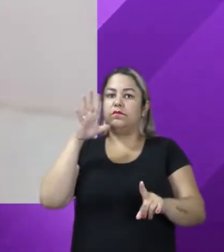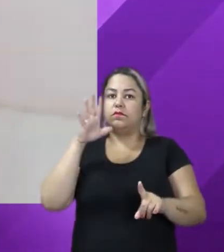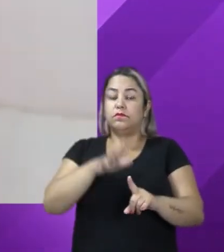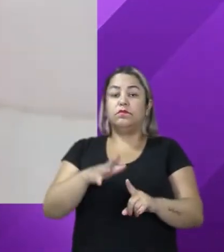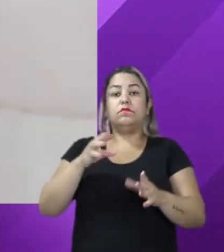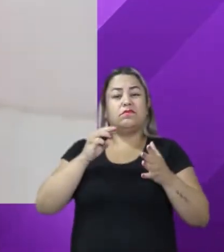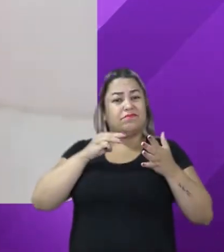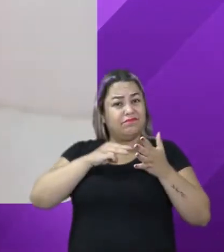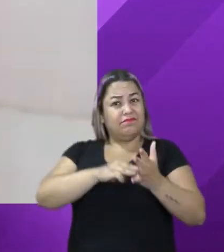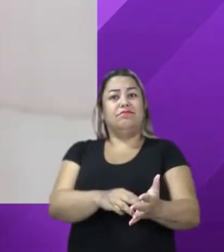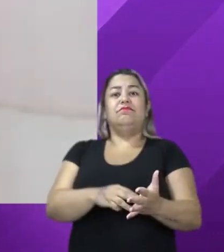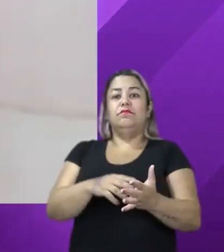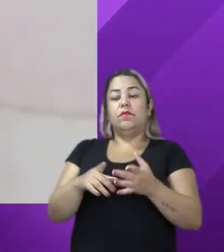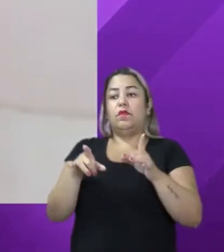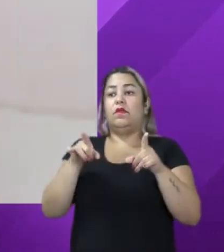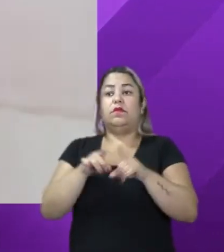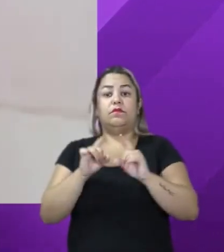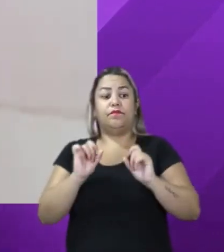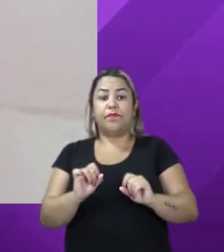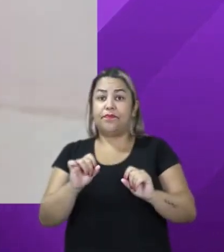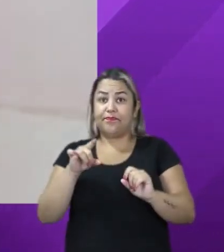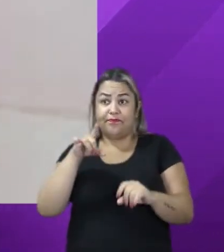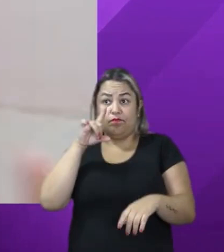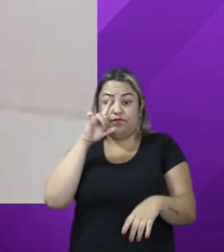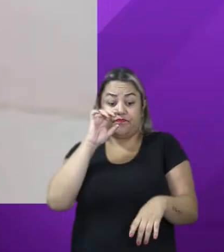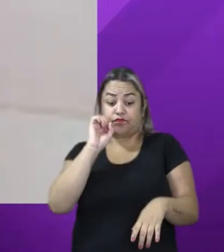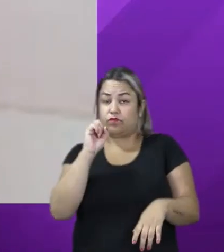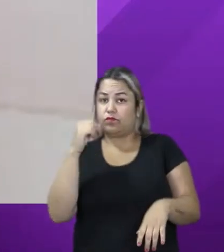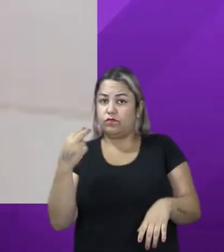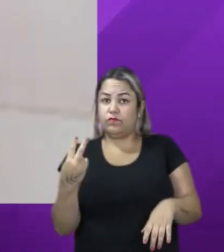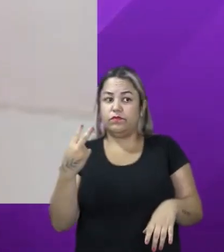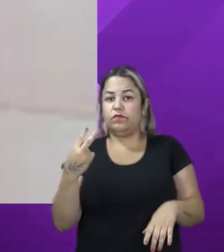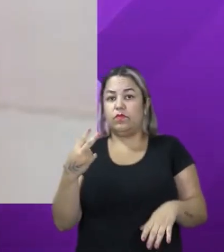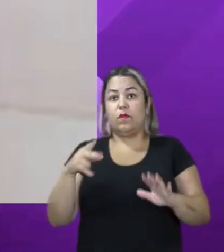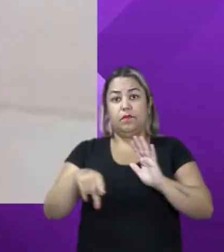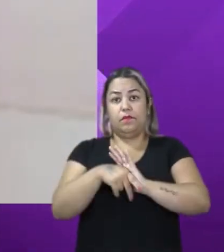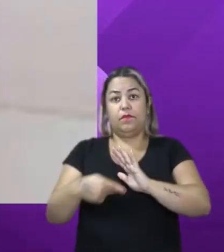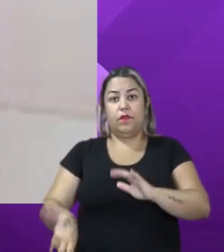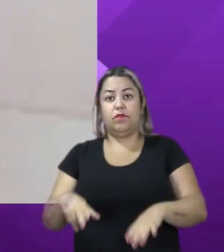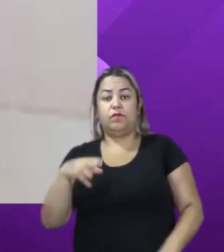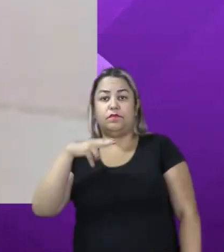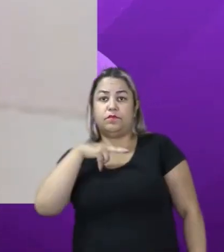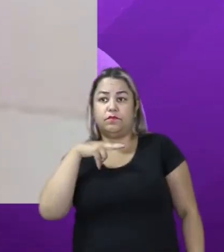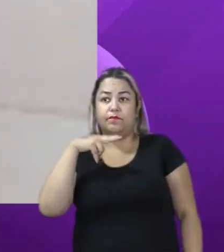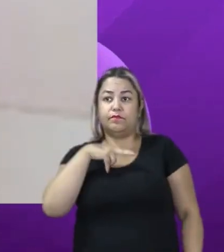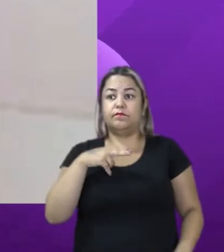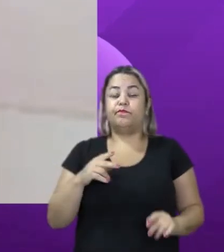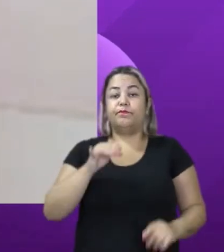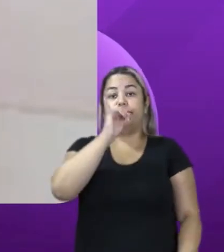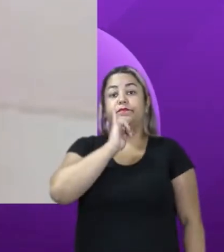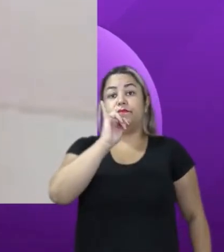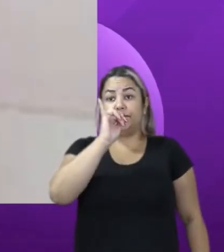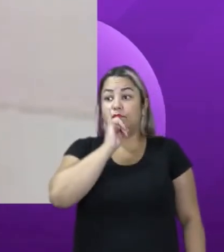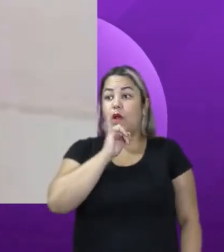mensagens ofensivas e ameaças em comentários, ou pelo próprio privado. Por